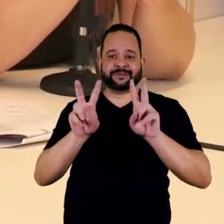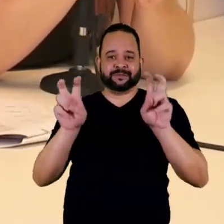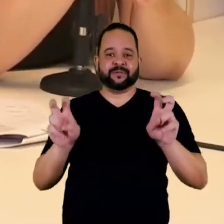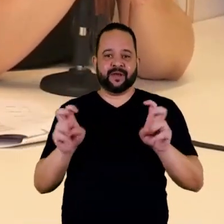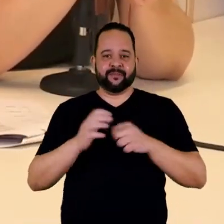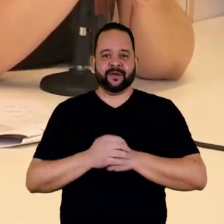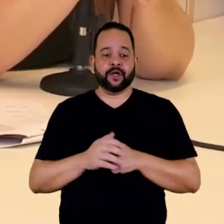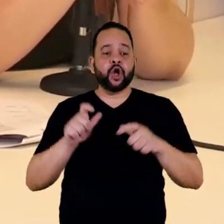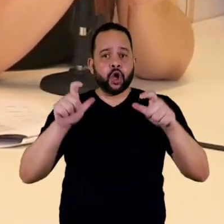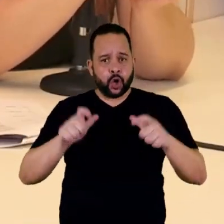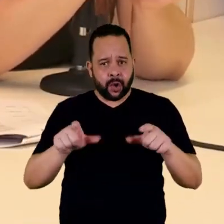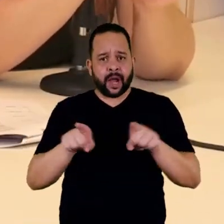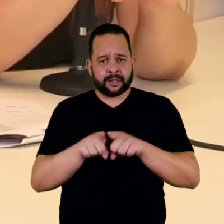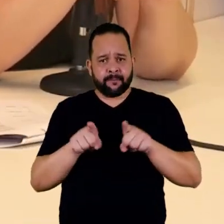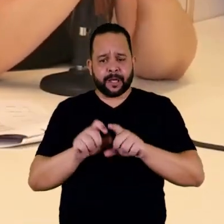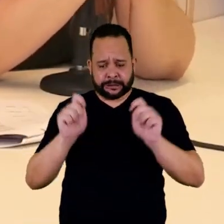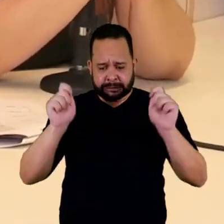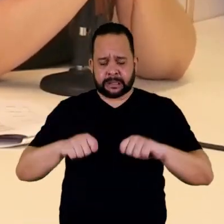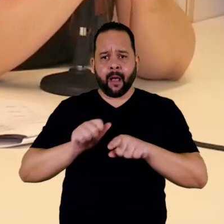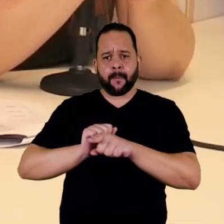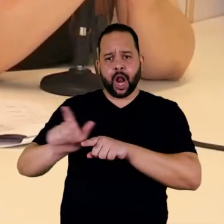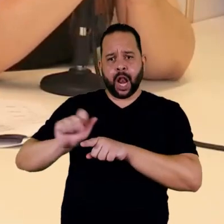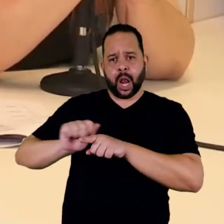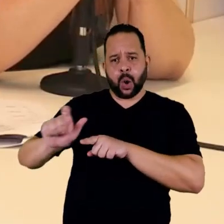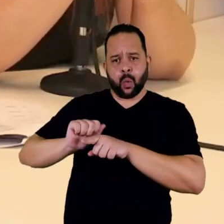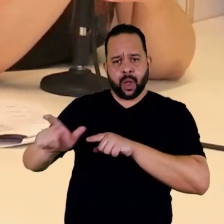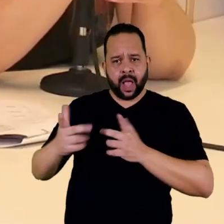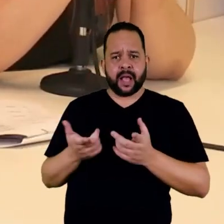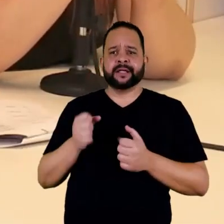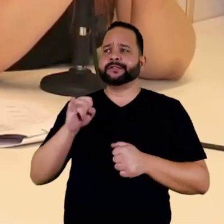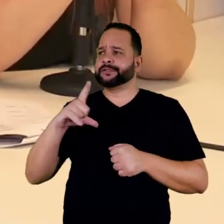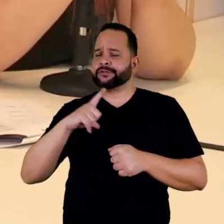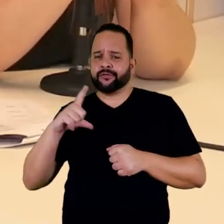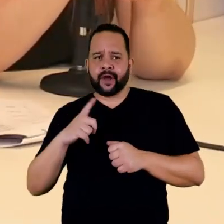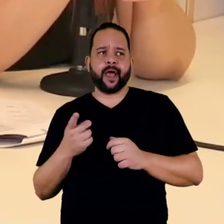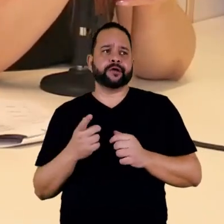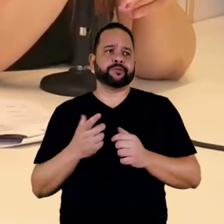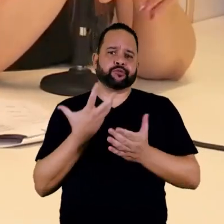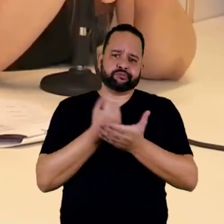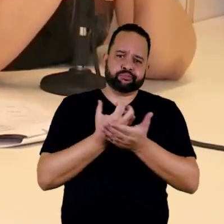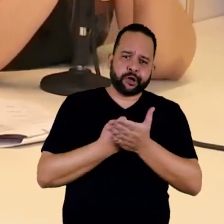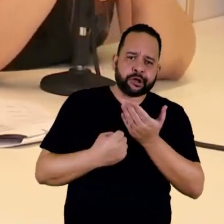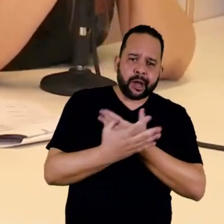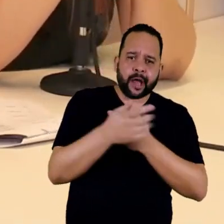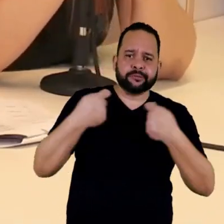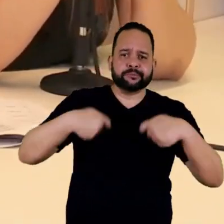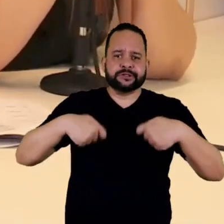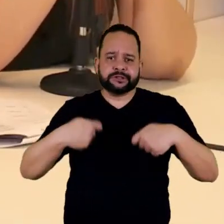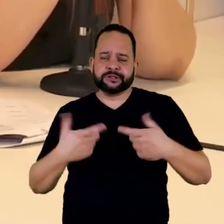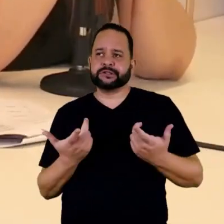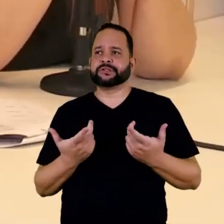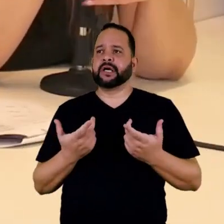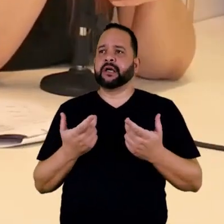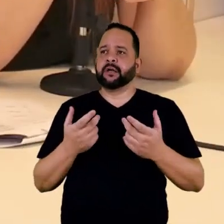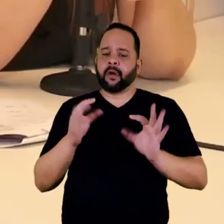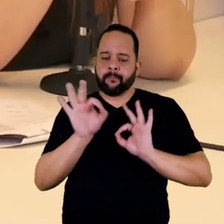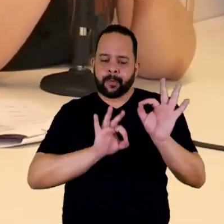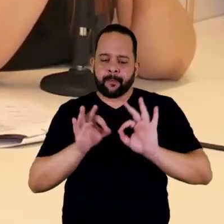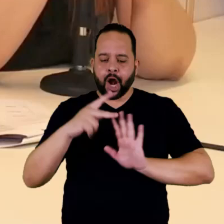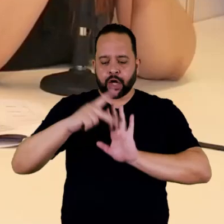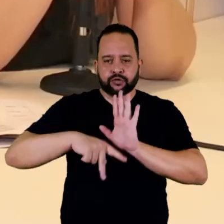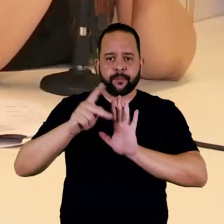e esse espaço também pode ser locado tá gente se tiver uma um programa precisar de um estúdio Para viabilizar o seu